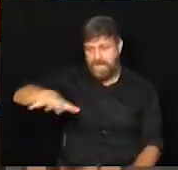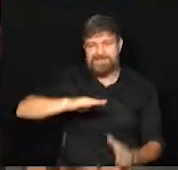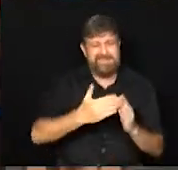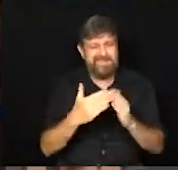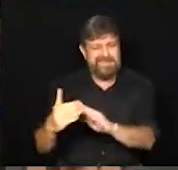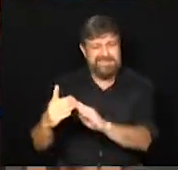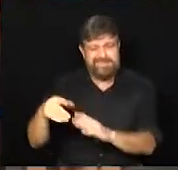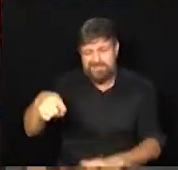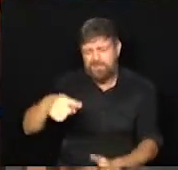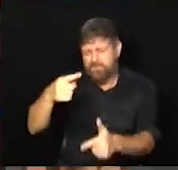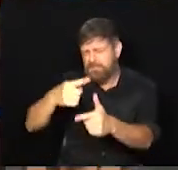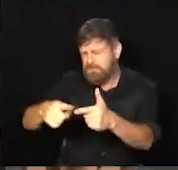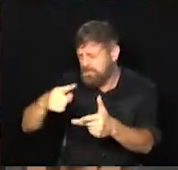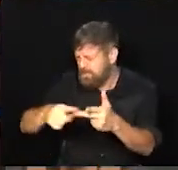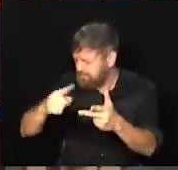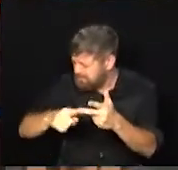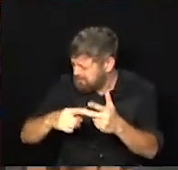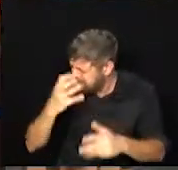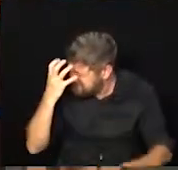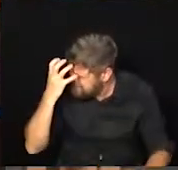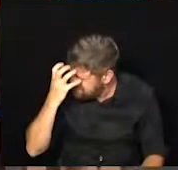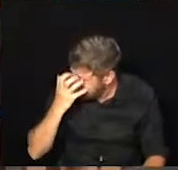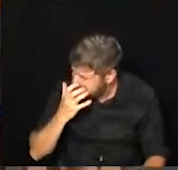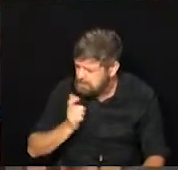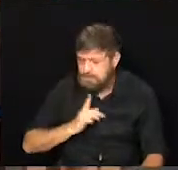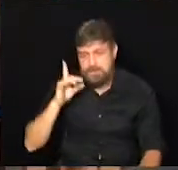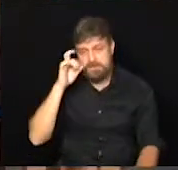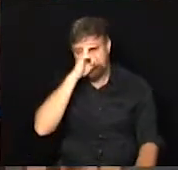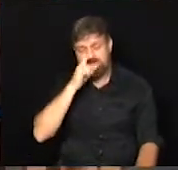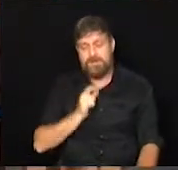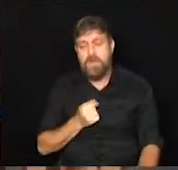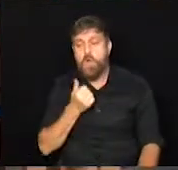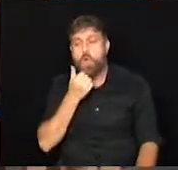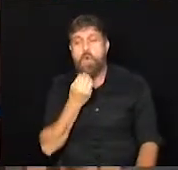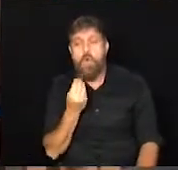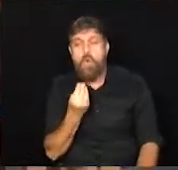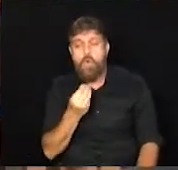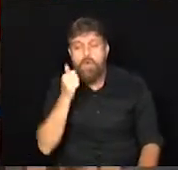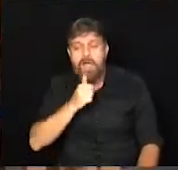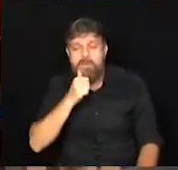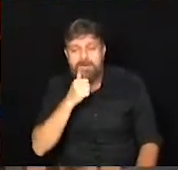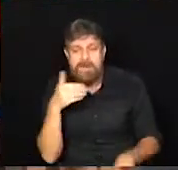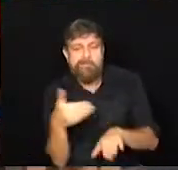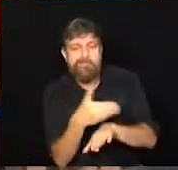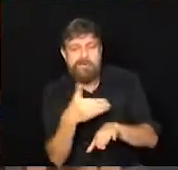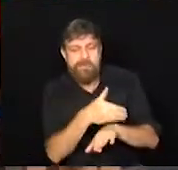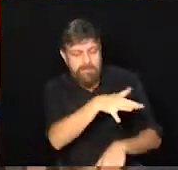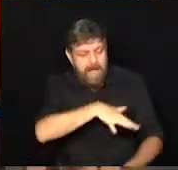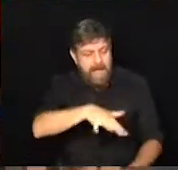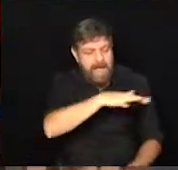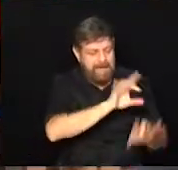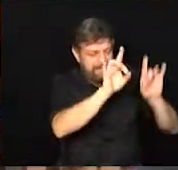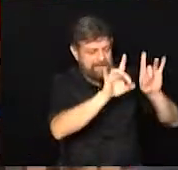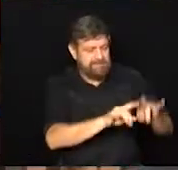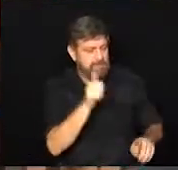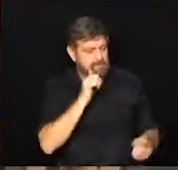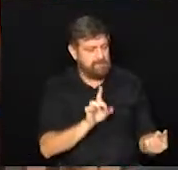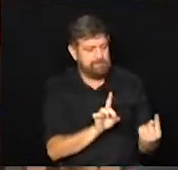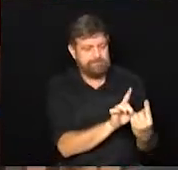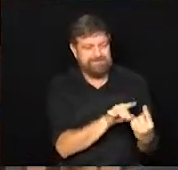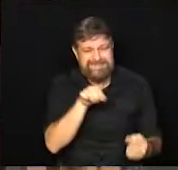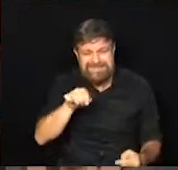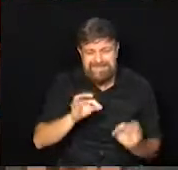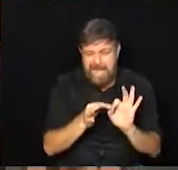periféricas seríssimas, gravíssimas, com dificuldade de acesso às mulheres, com dificuldade de acesso aos serviços especializados, ainda se tem,